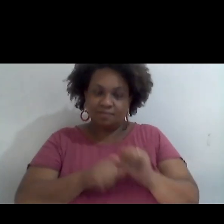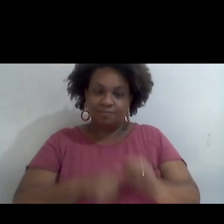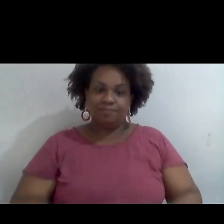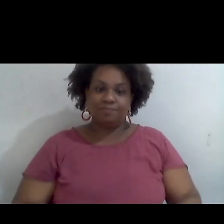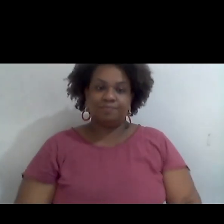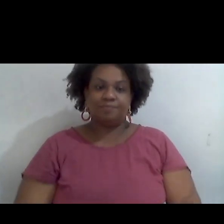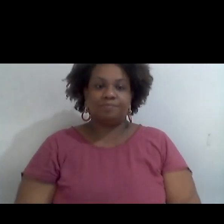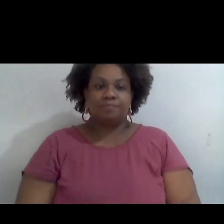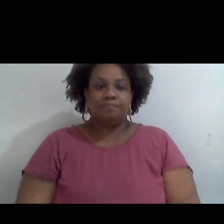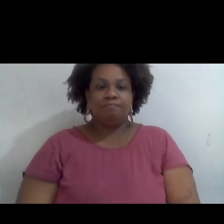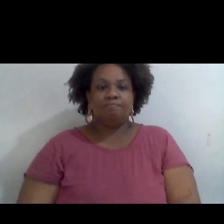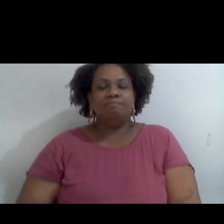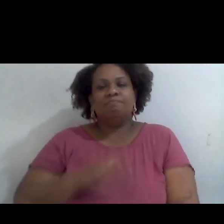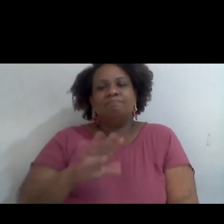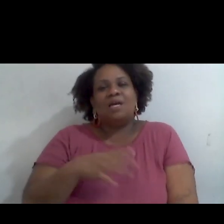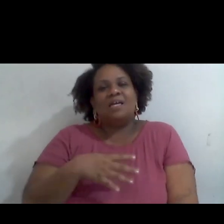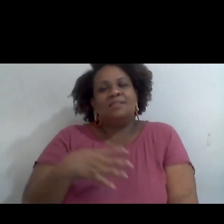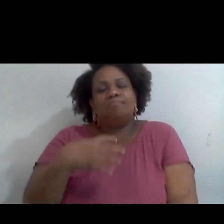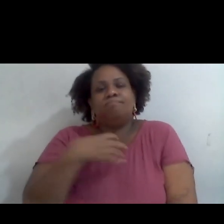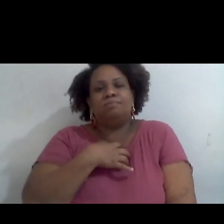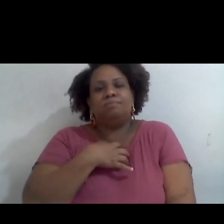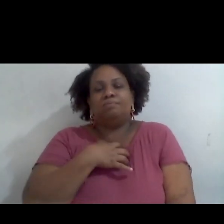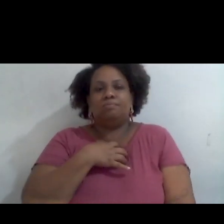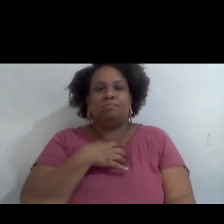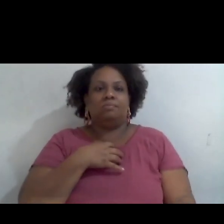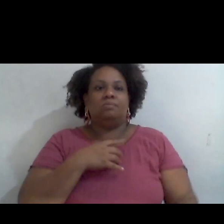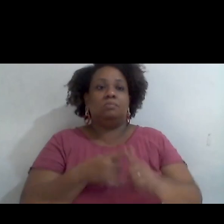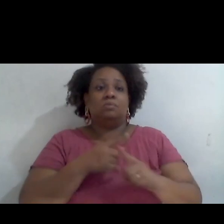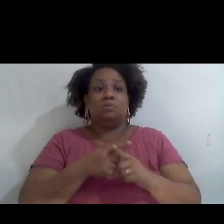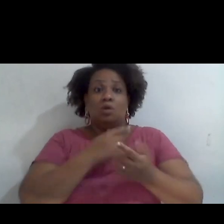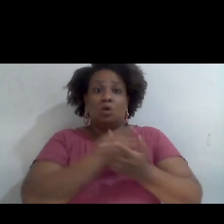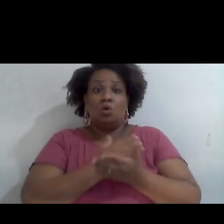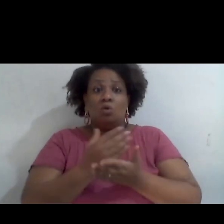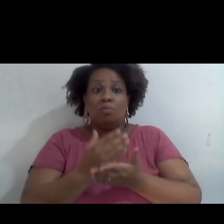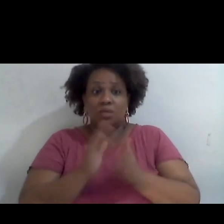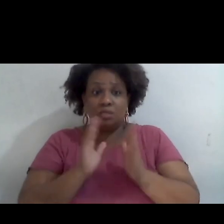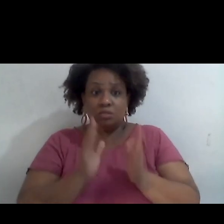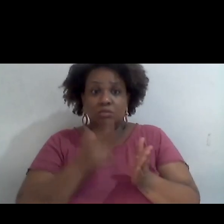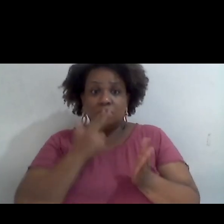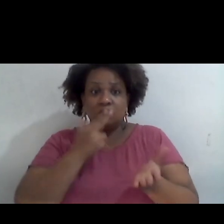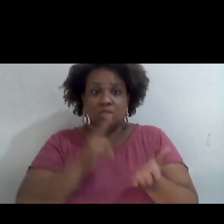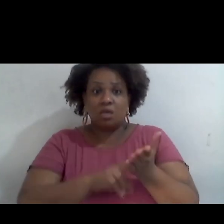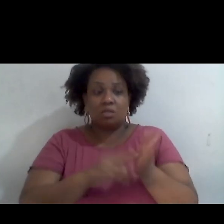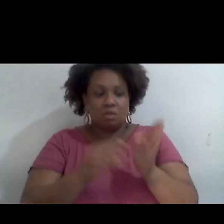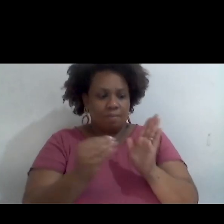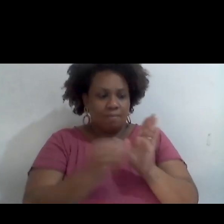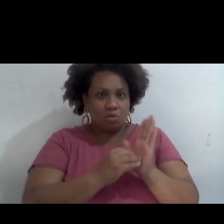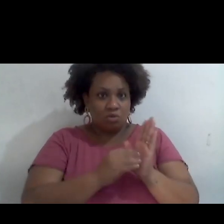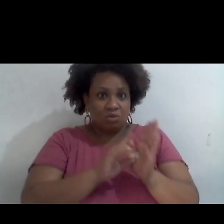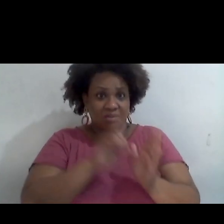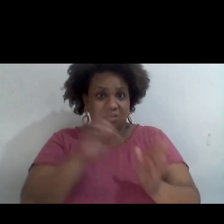nossa frustração, ela começou já lá desde de março, quando a gente colocou a carta, nós protocolamos a carta no dia 3 de